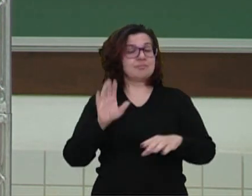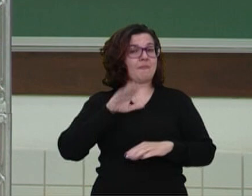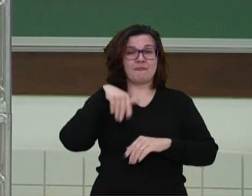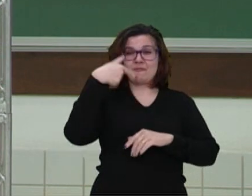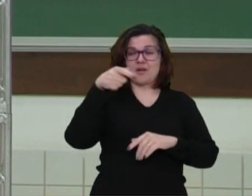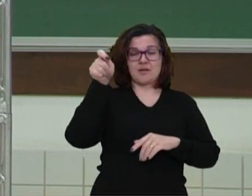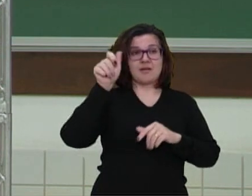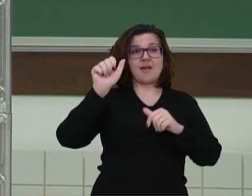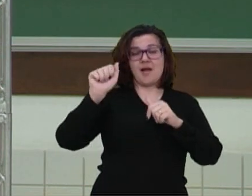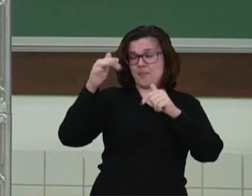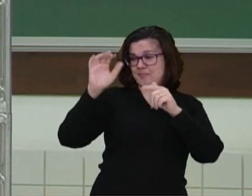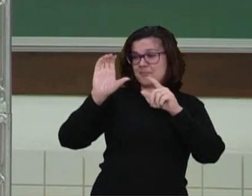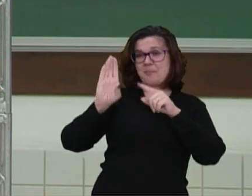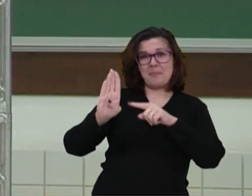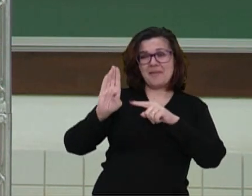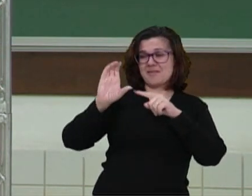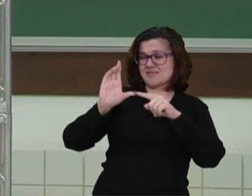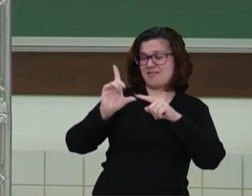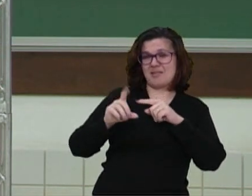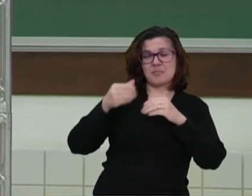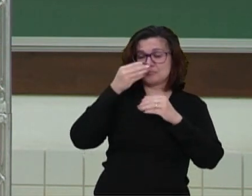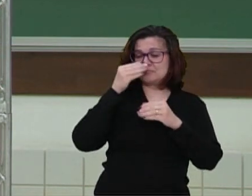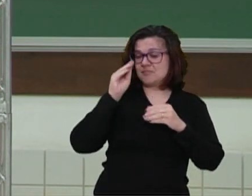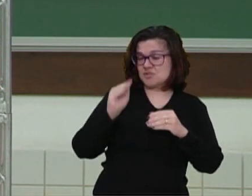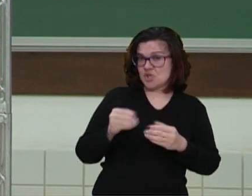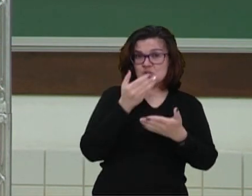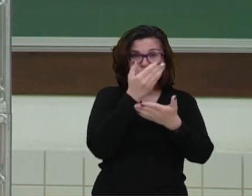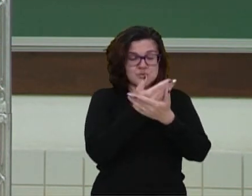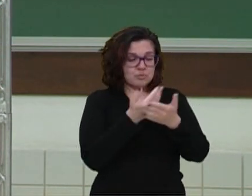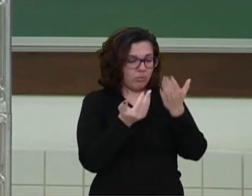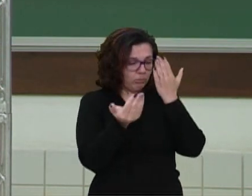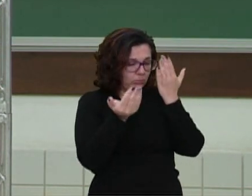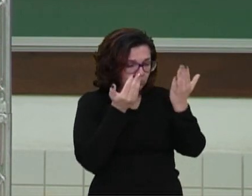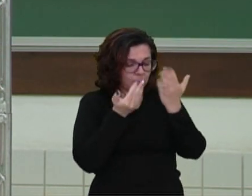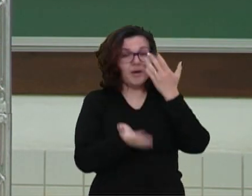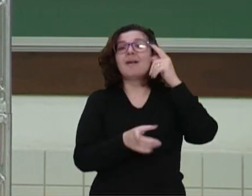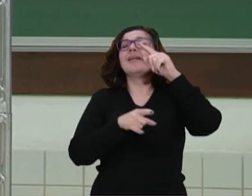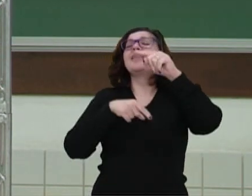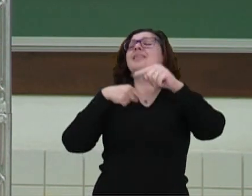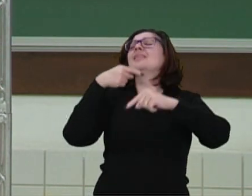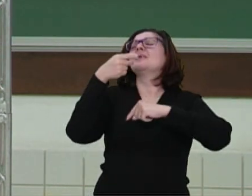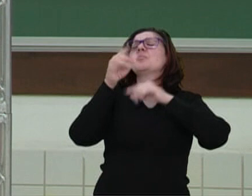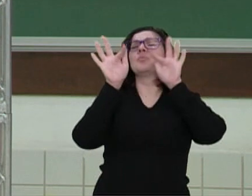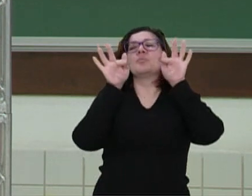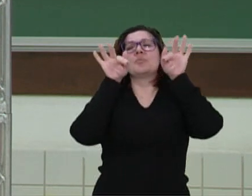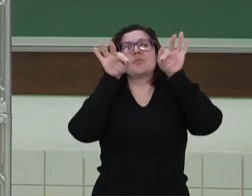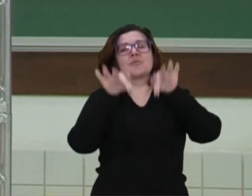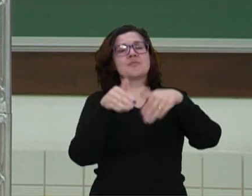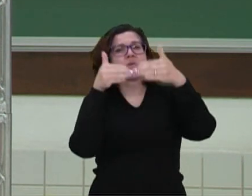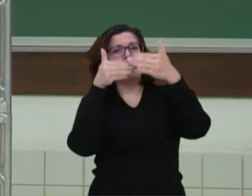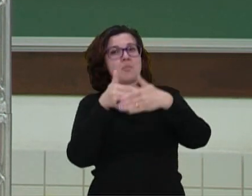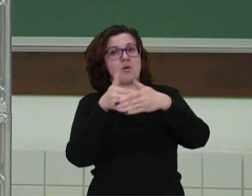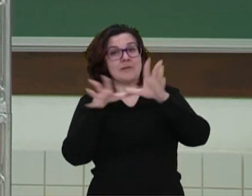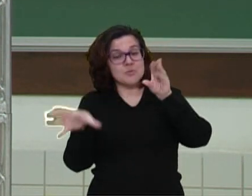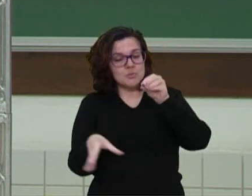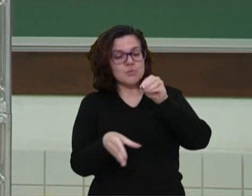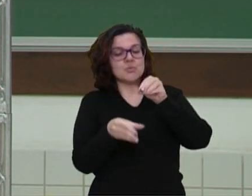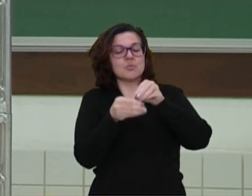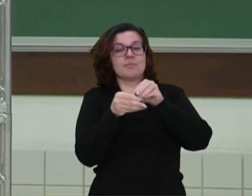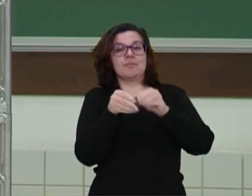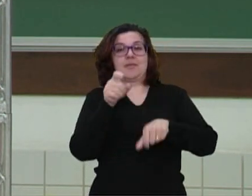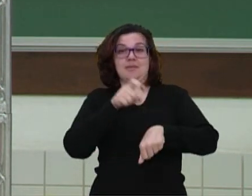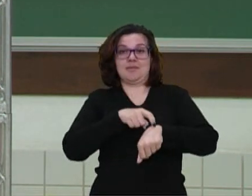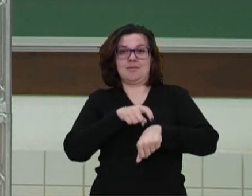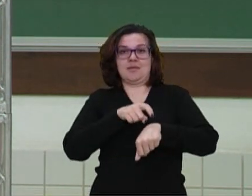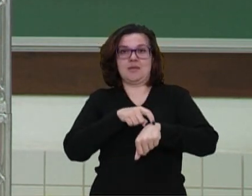As outras alternativas, os textos, estudar a questão, você deixa para depois da prova. Economize tempo para que você possa,